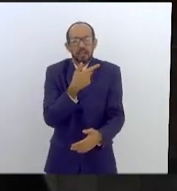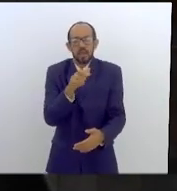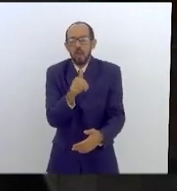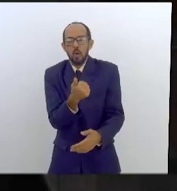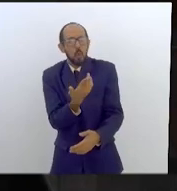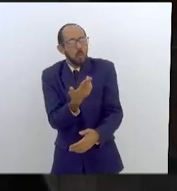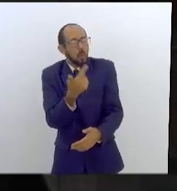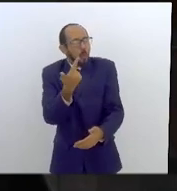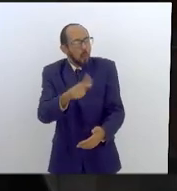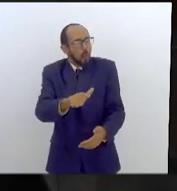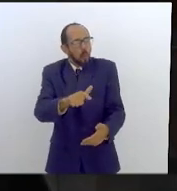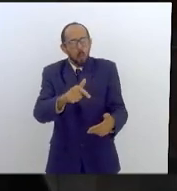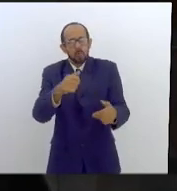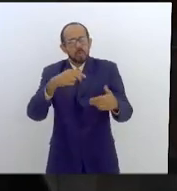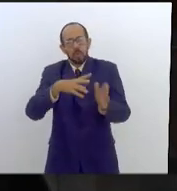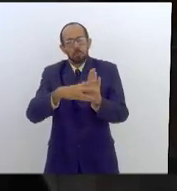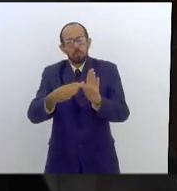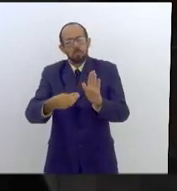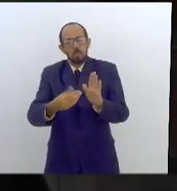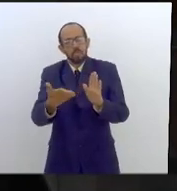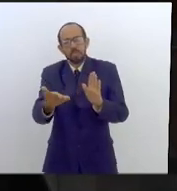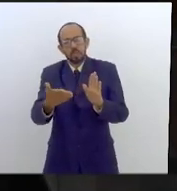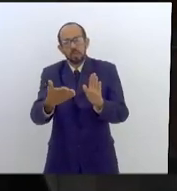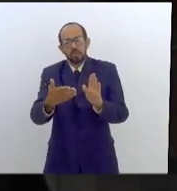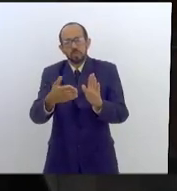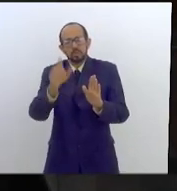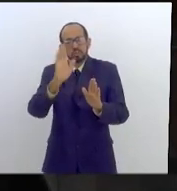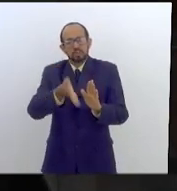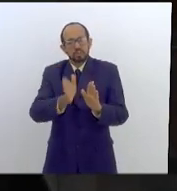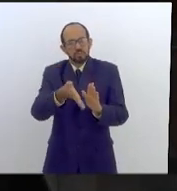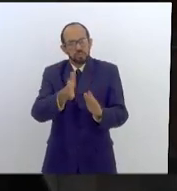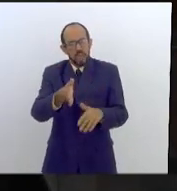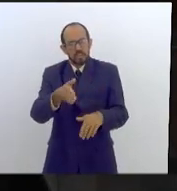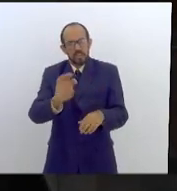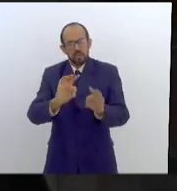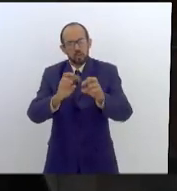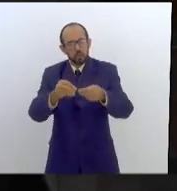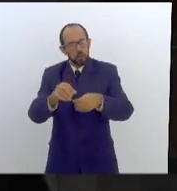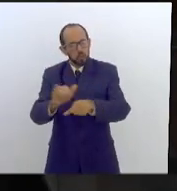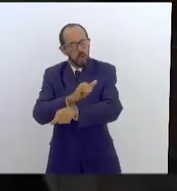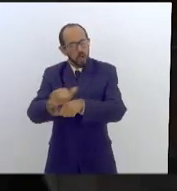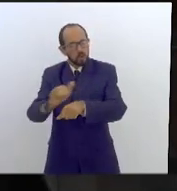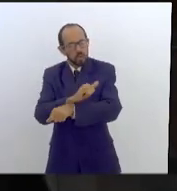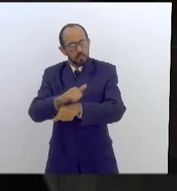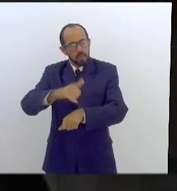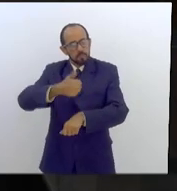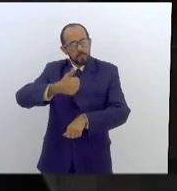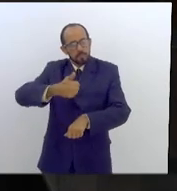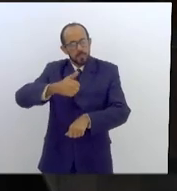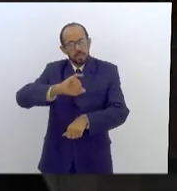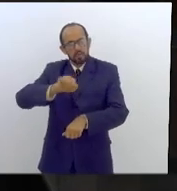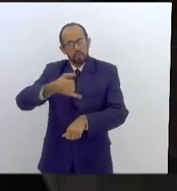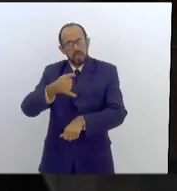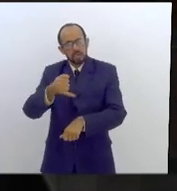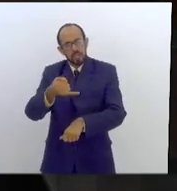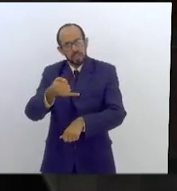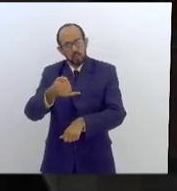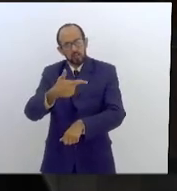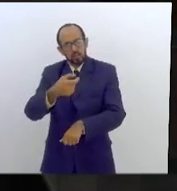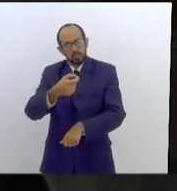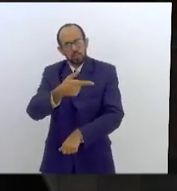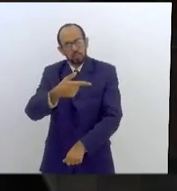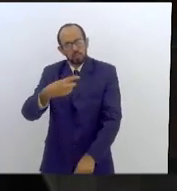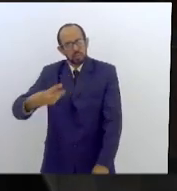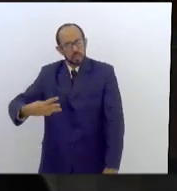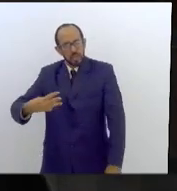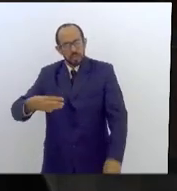diz que já está tudo articulado e a partir de primeiro de janeiro de 2023 bolsonaro vai governar corpo